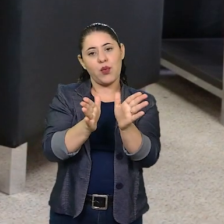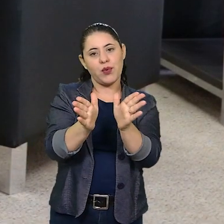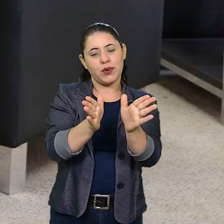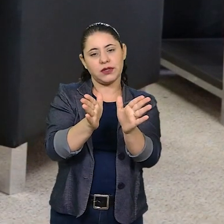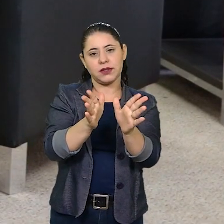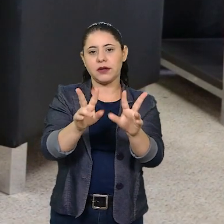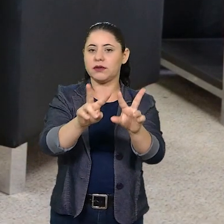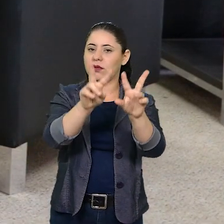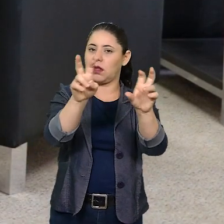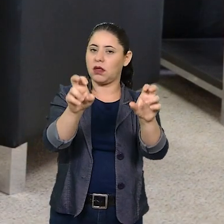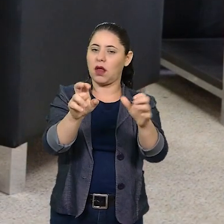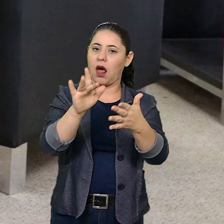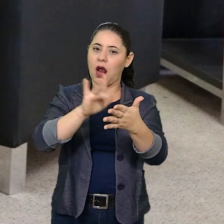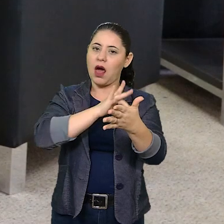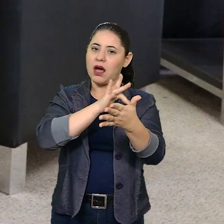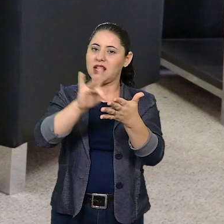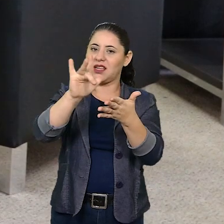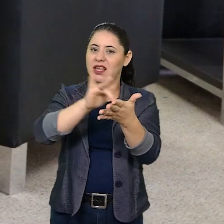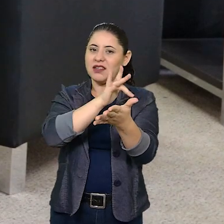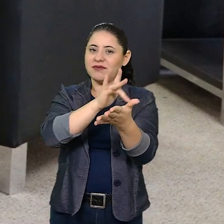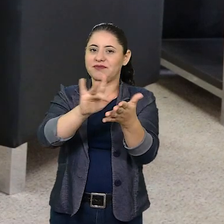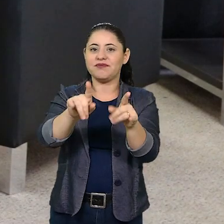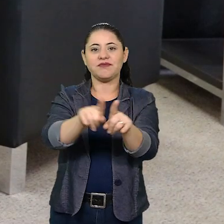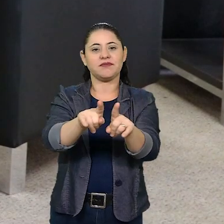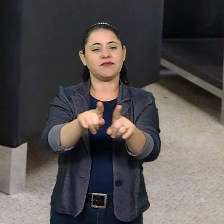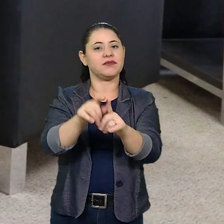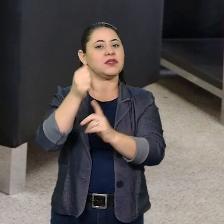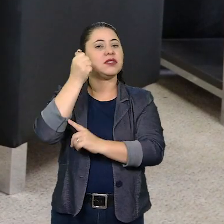do acesso a tablet, celular,